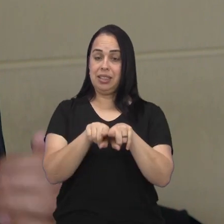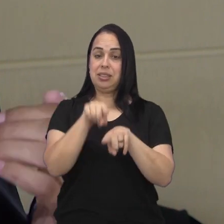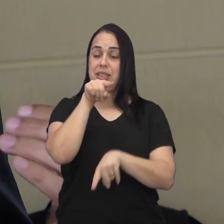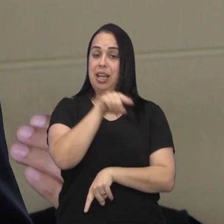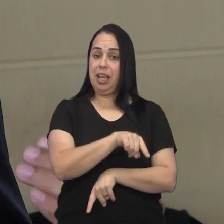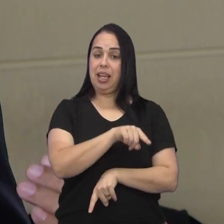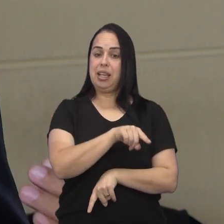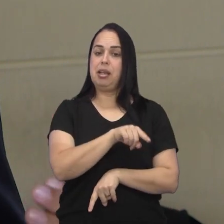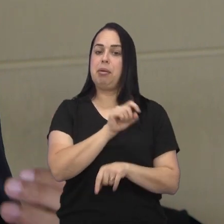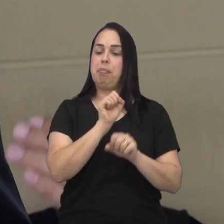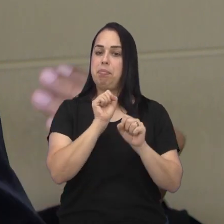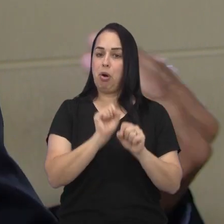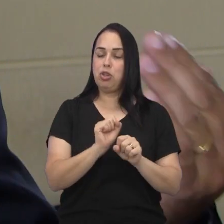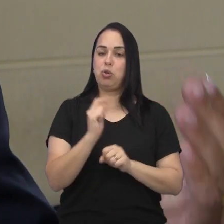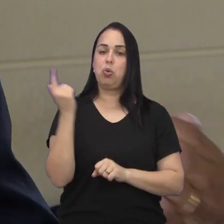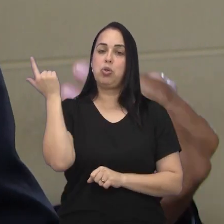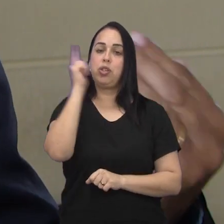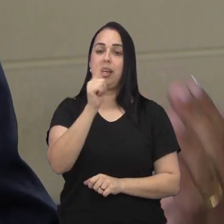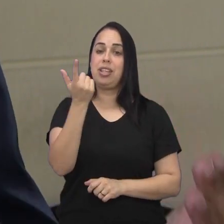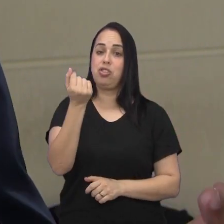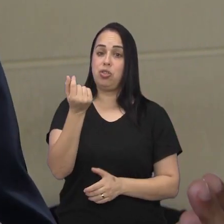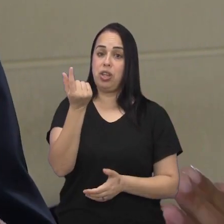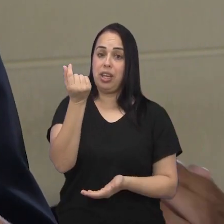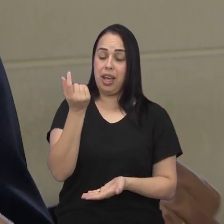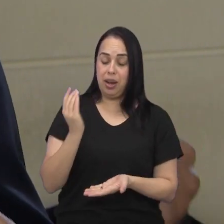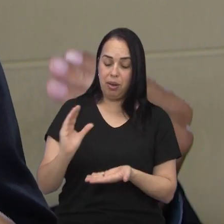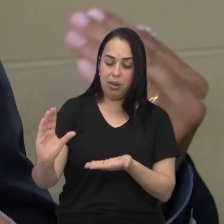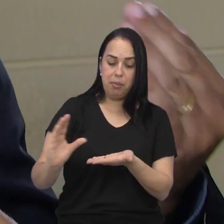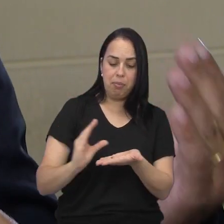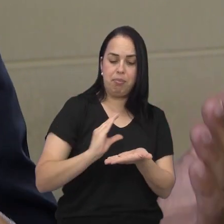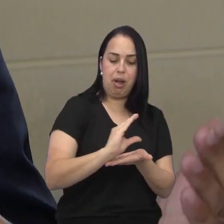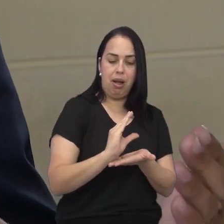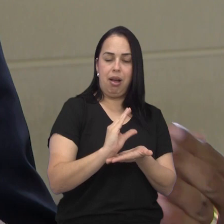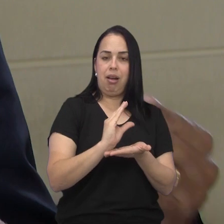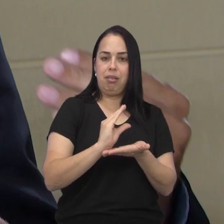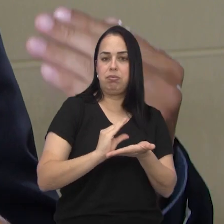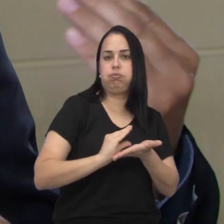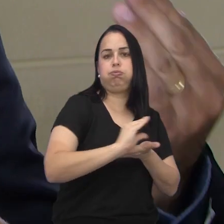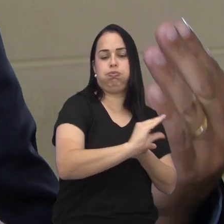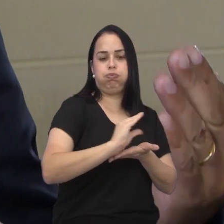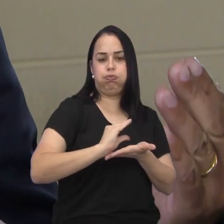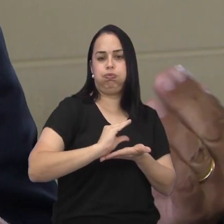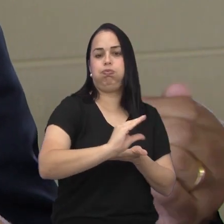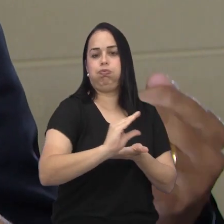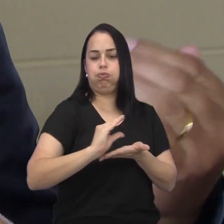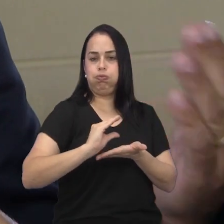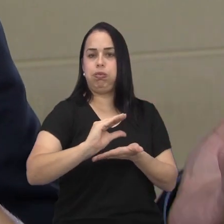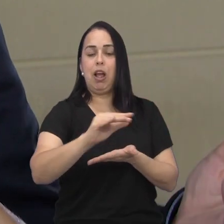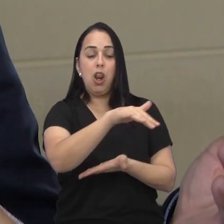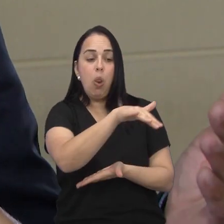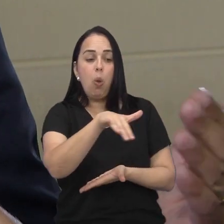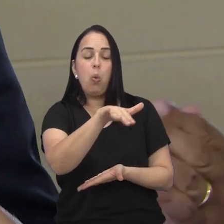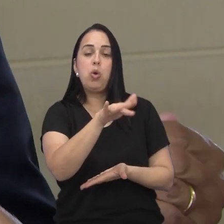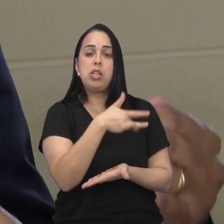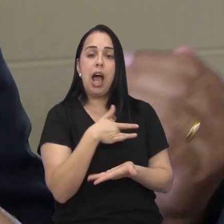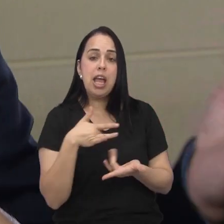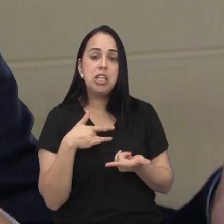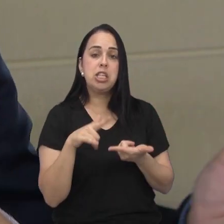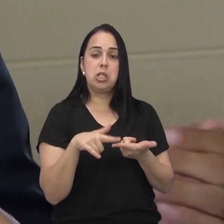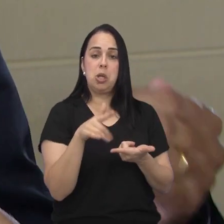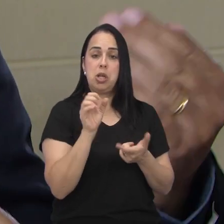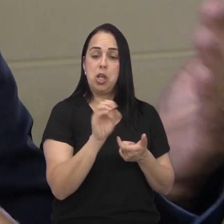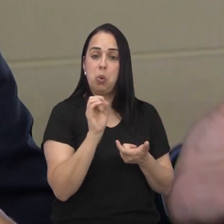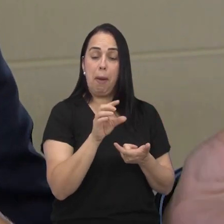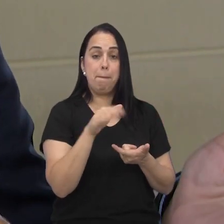público, para que ele possa reservar recursos para fazer aplicações em rubricas mais importantes